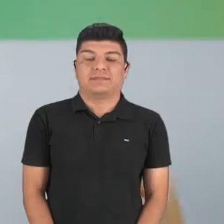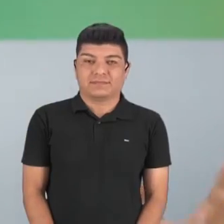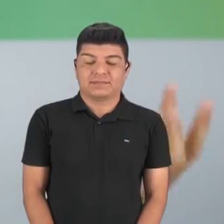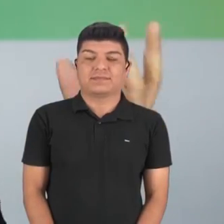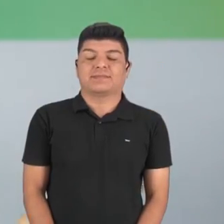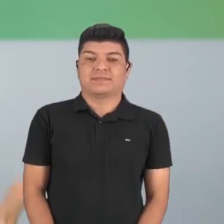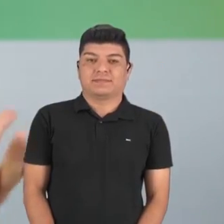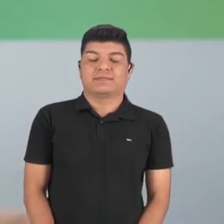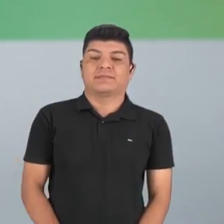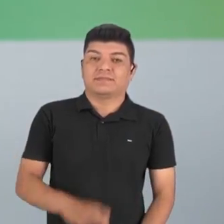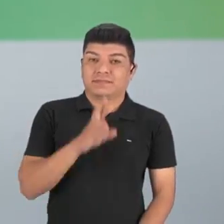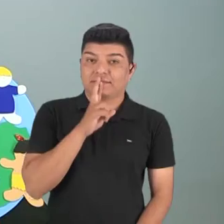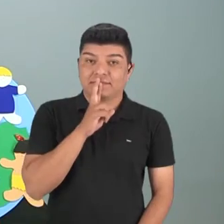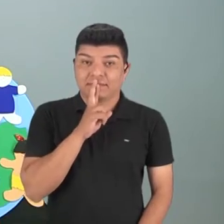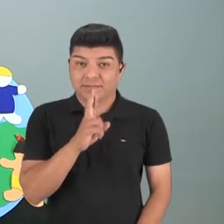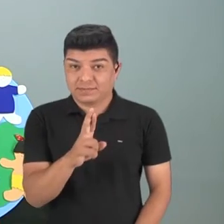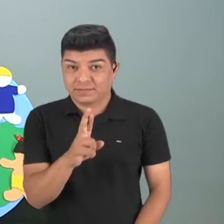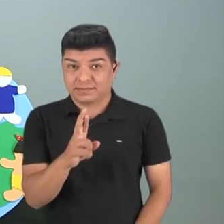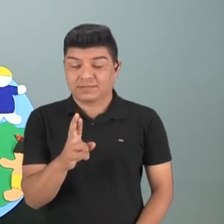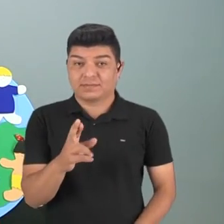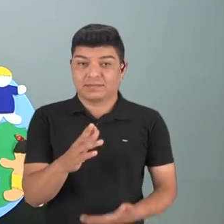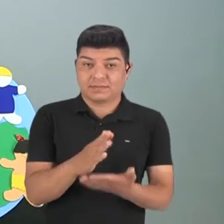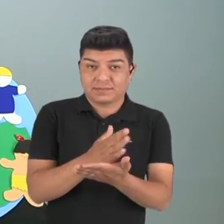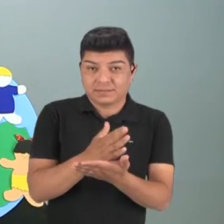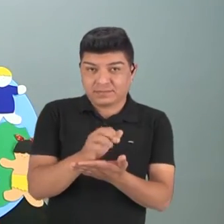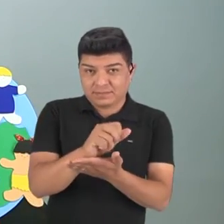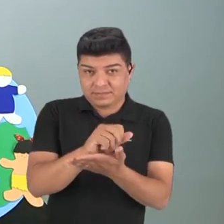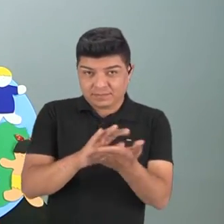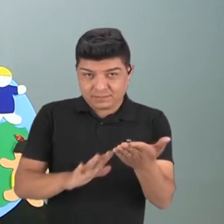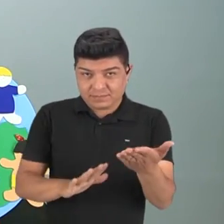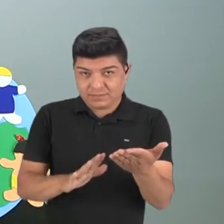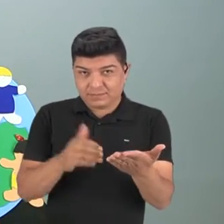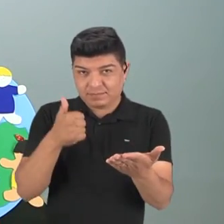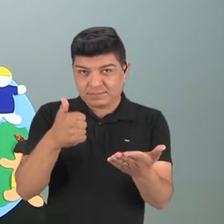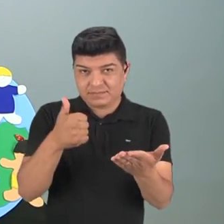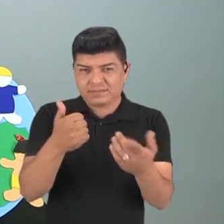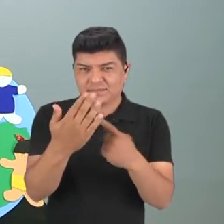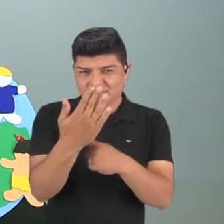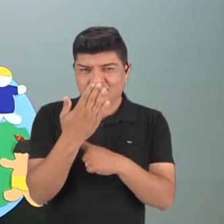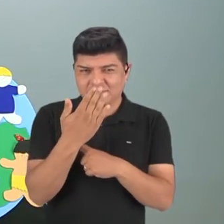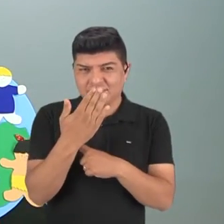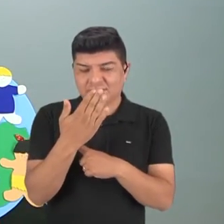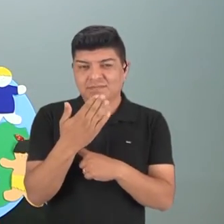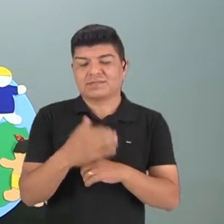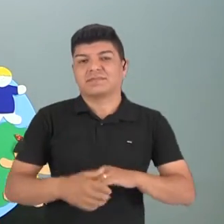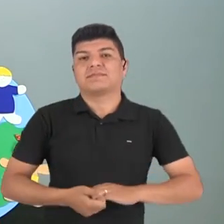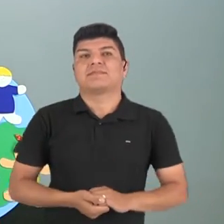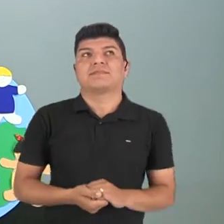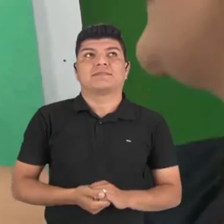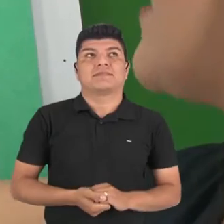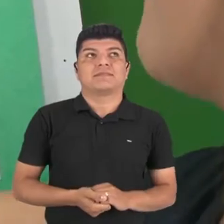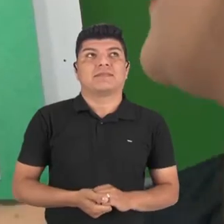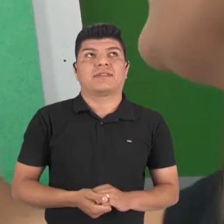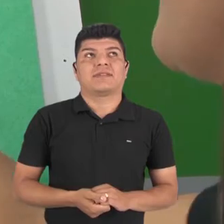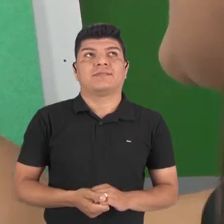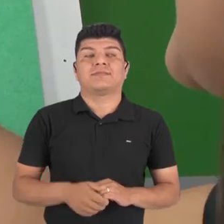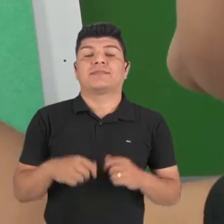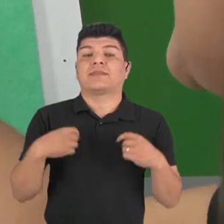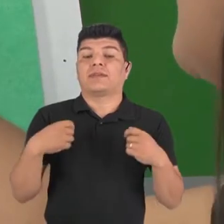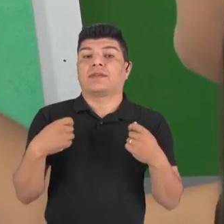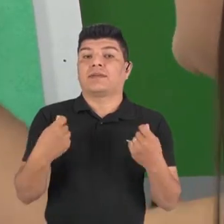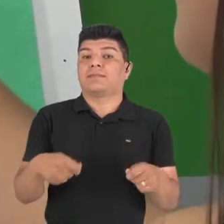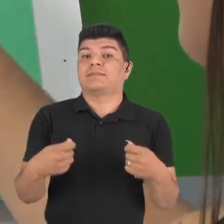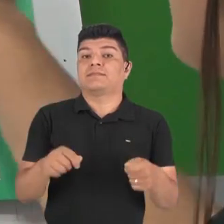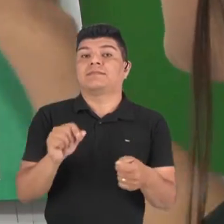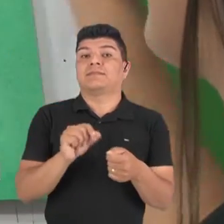nós vamos resolver algumas questões. Vamos lá, você pode me ajudar? Então vamos. O que devemos